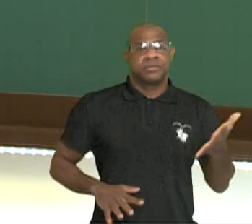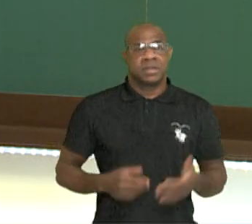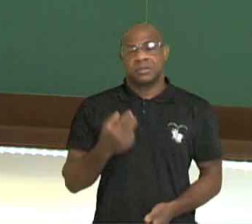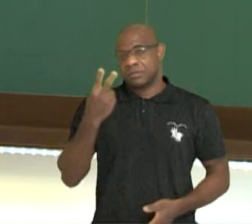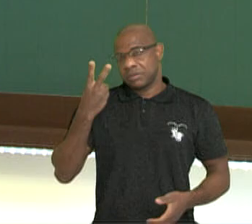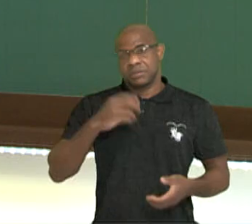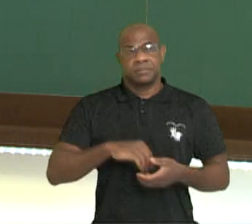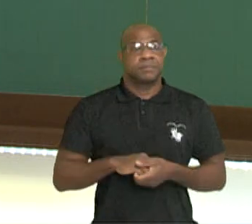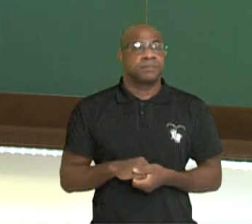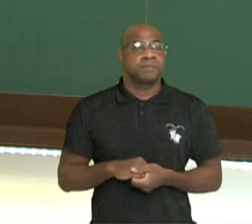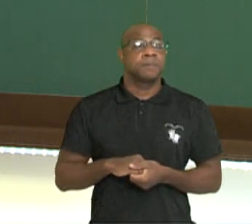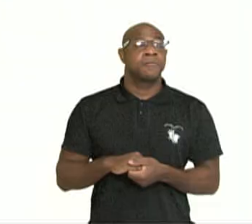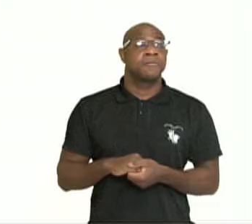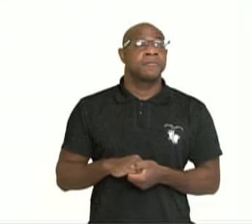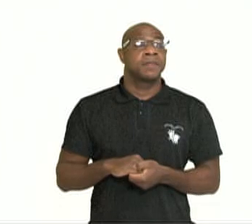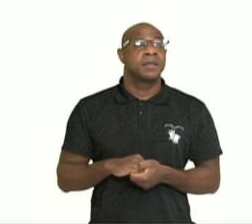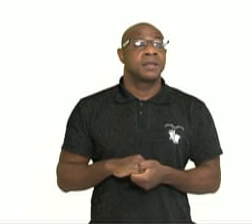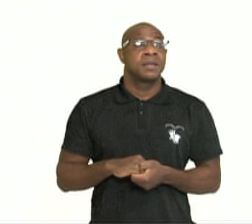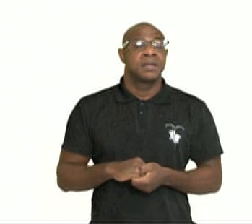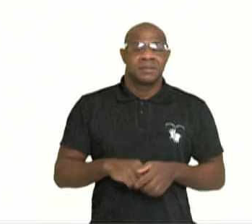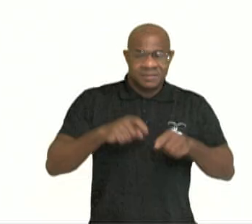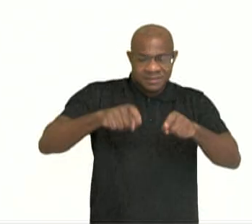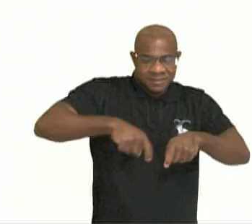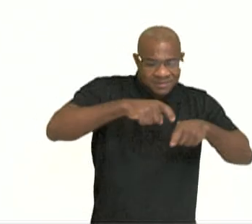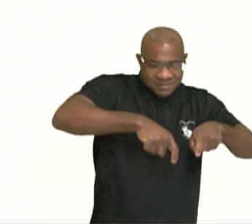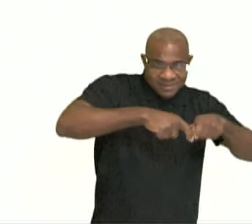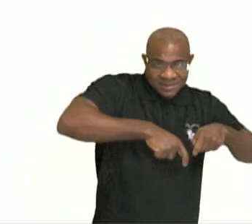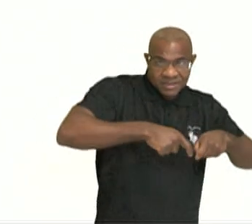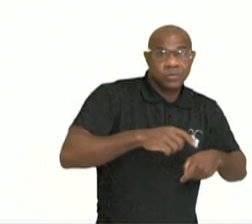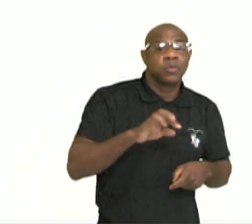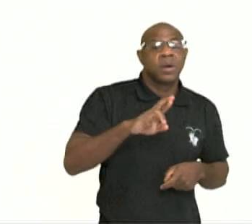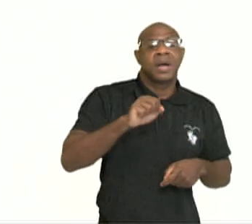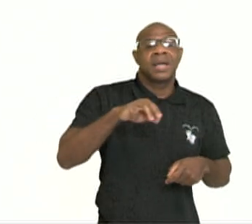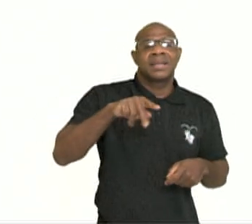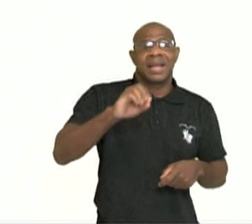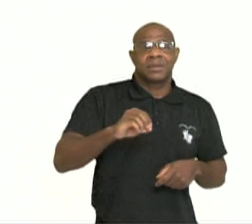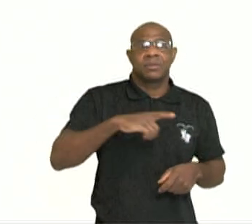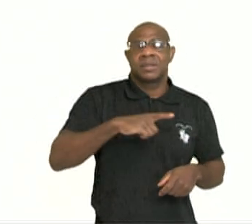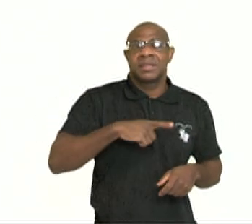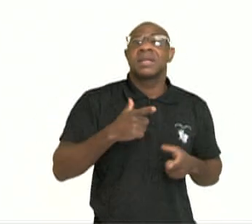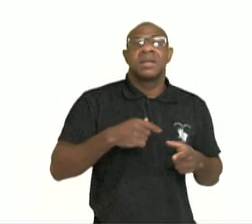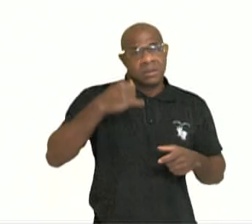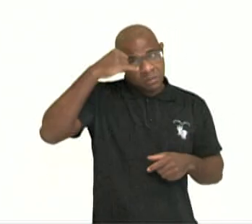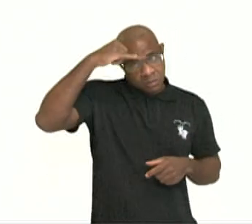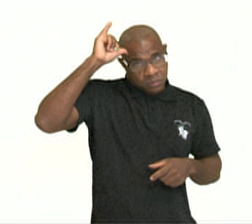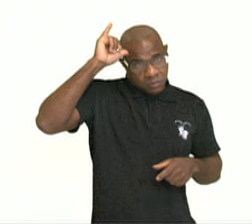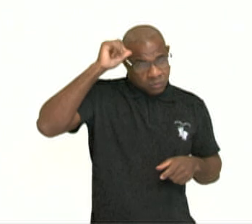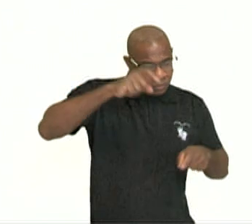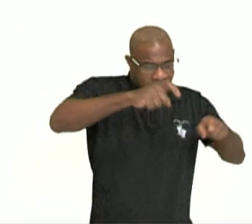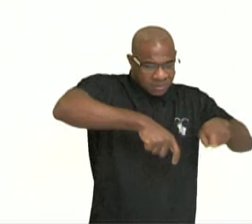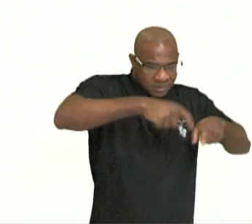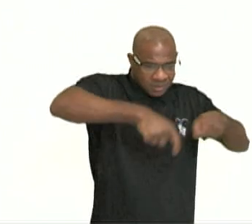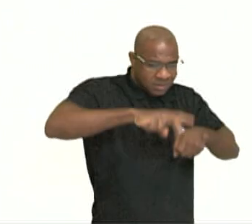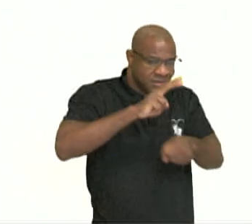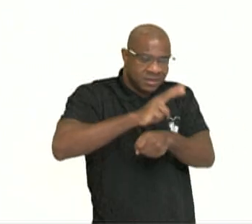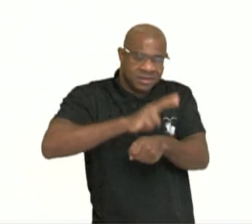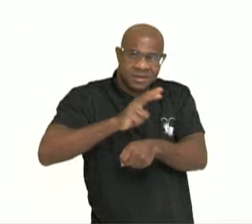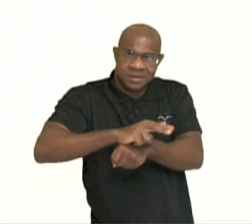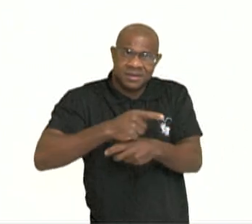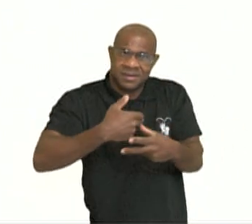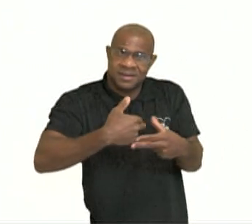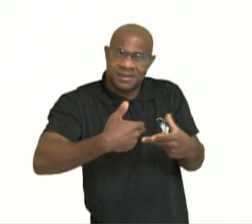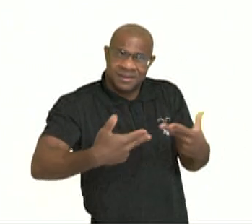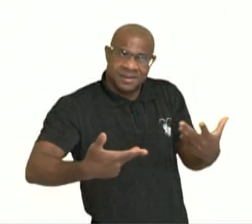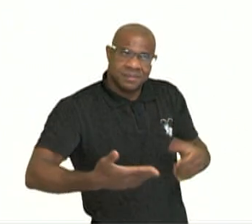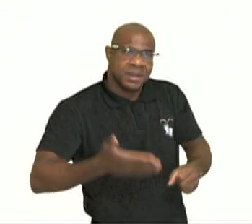segunda atividade. Na fazenda do tio Renato tem um curral, onde ocorre a criação de gado para